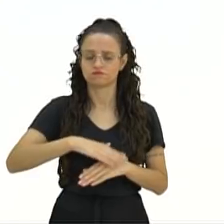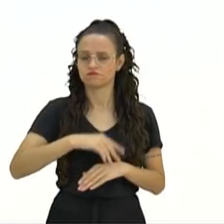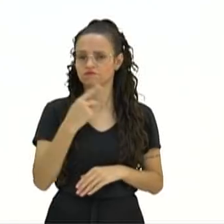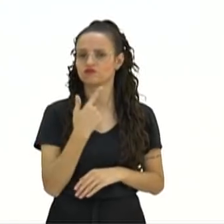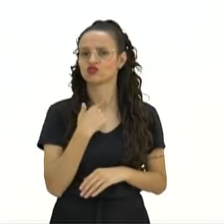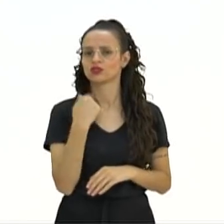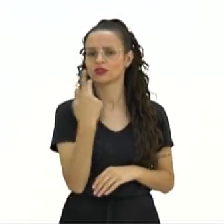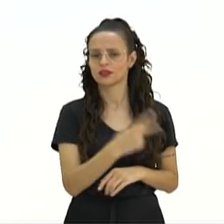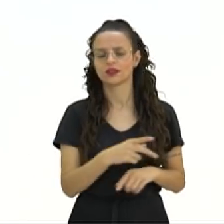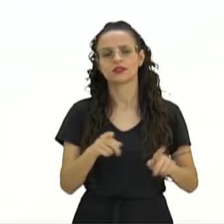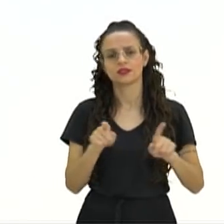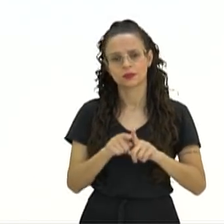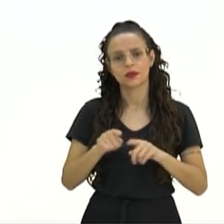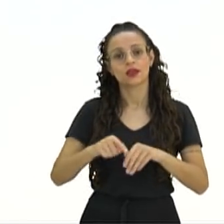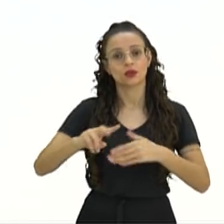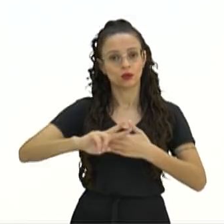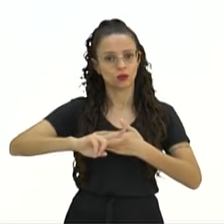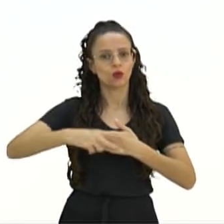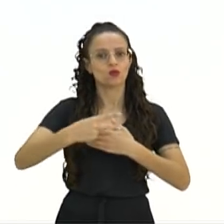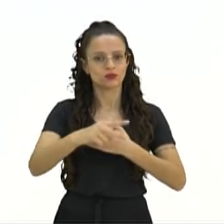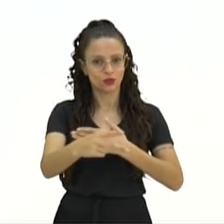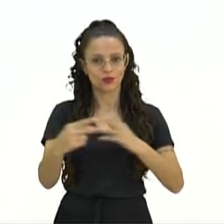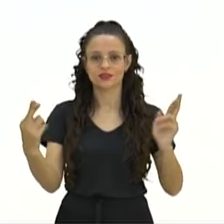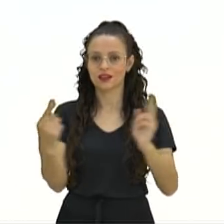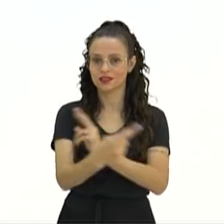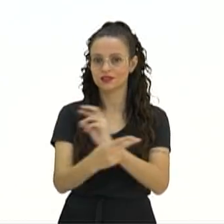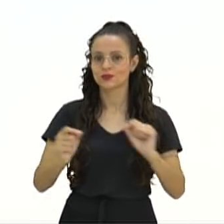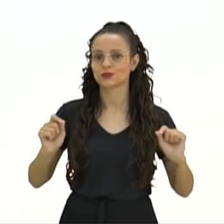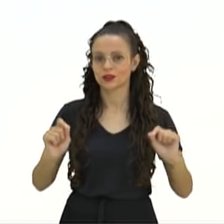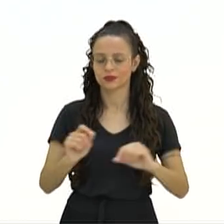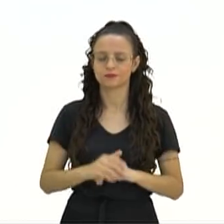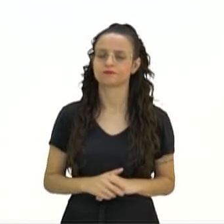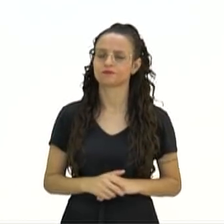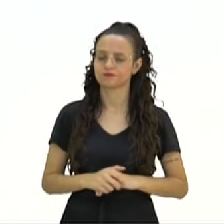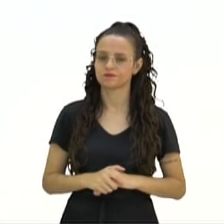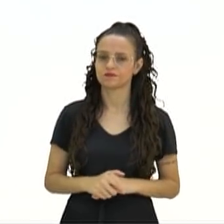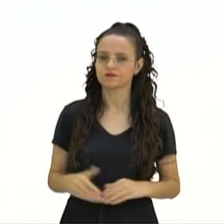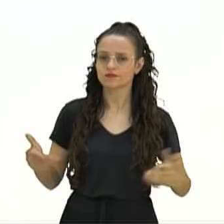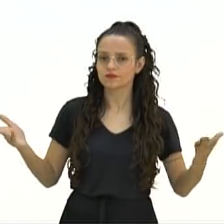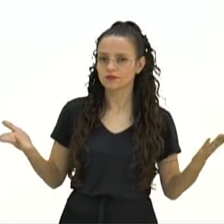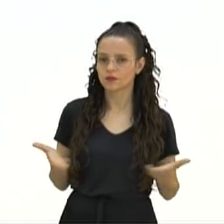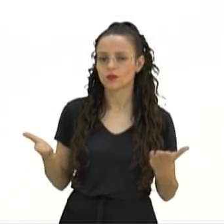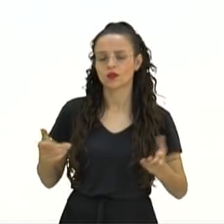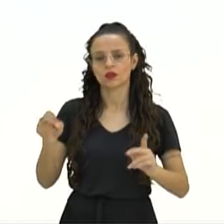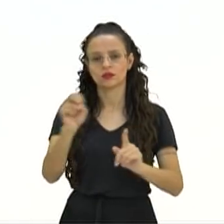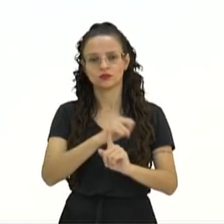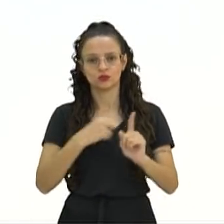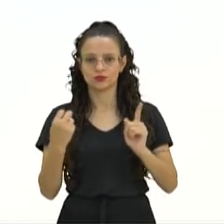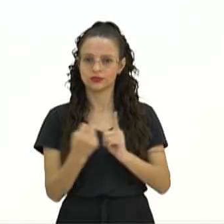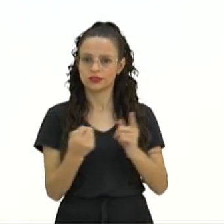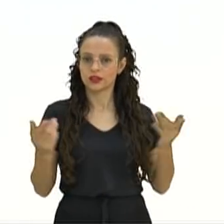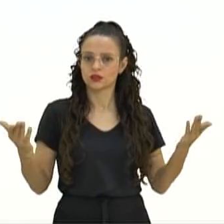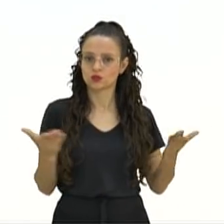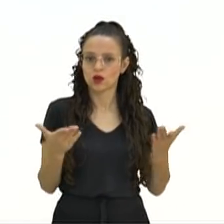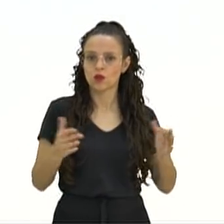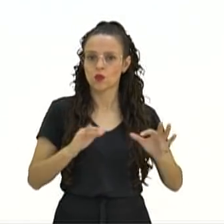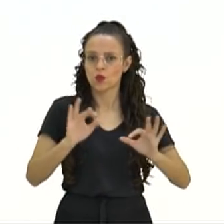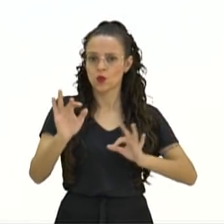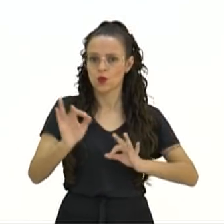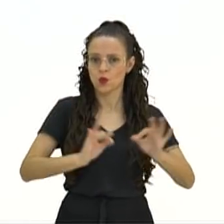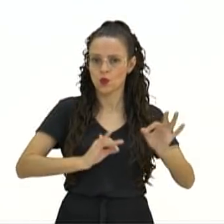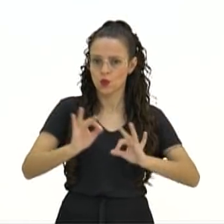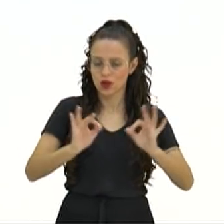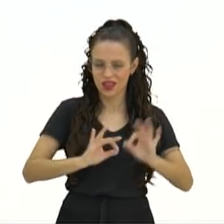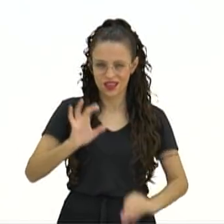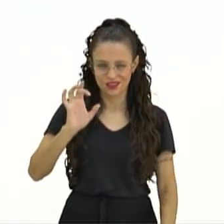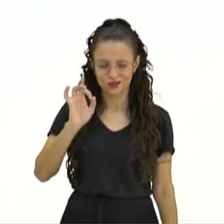vontades e as consequências dessa relação. Na forma como a sociedade atual está organizada, não é só para